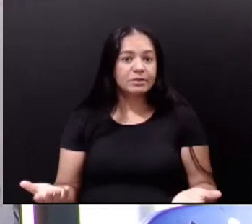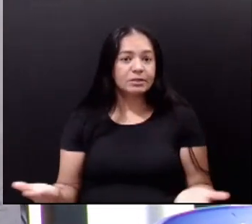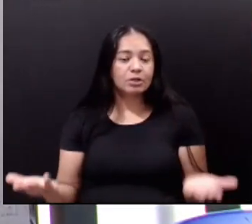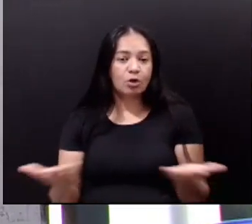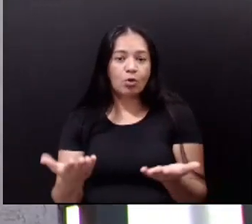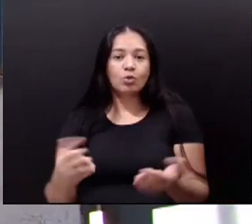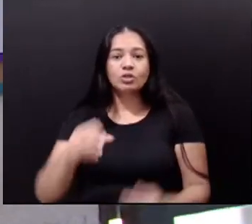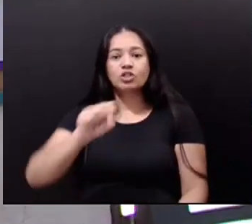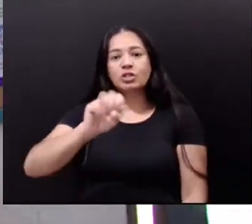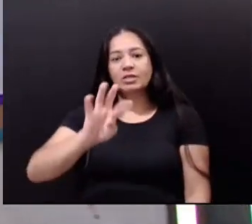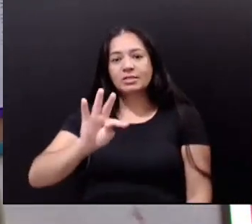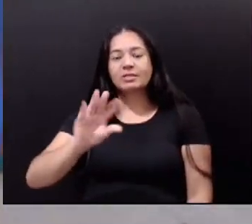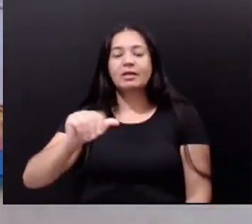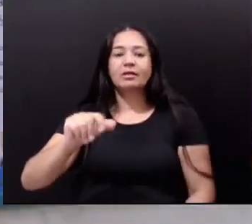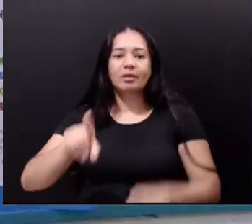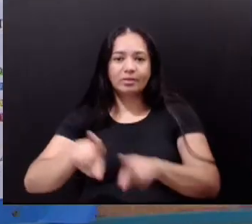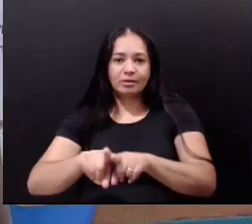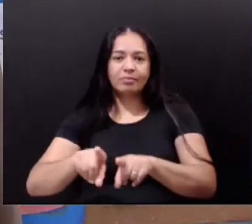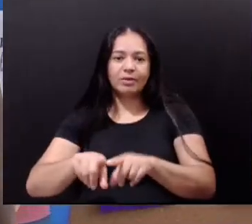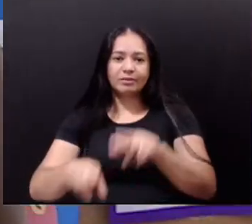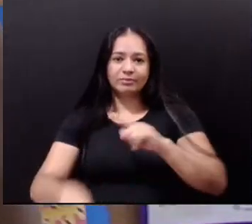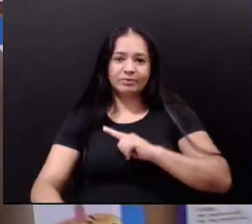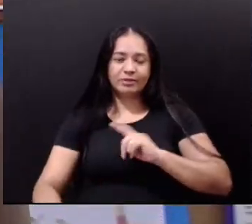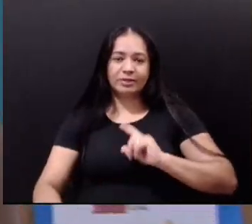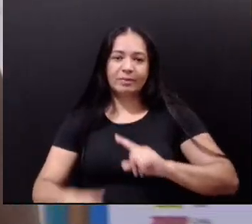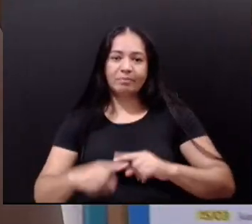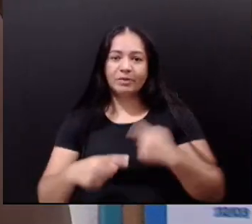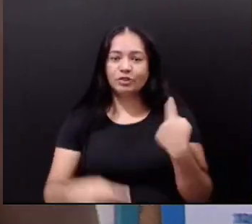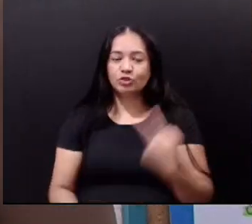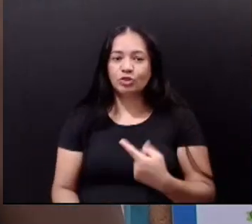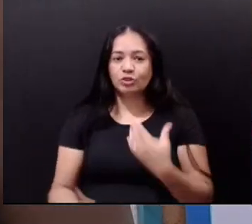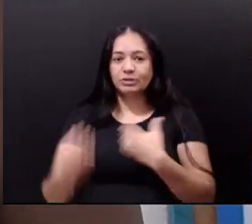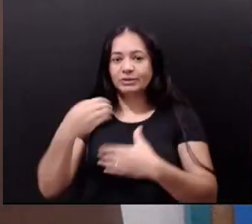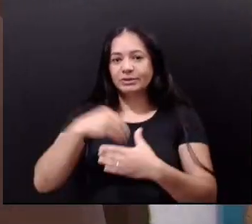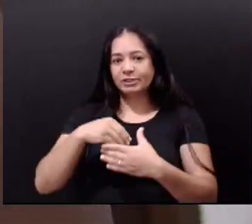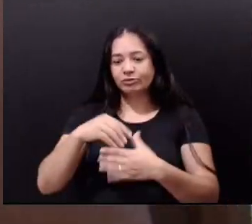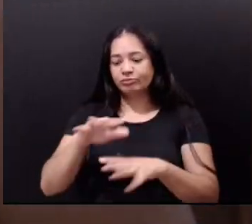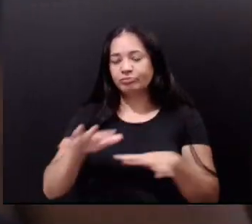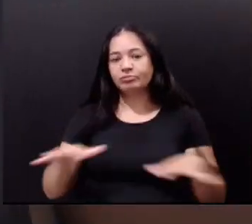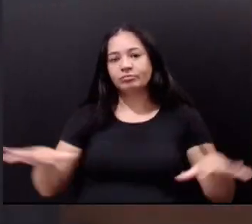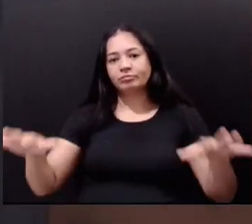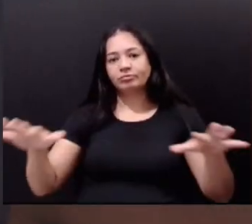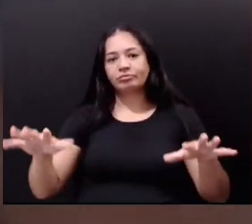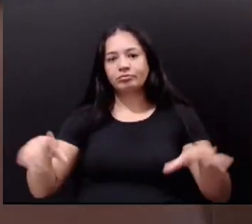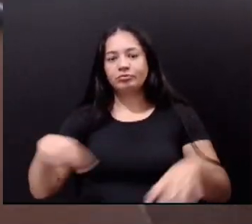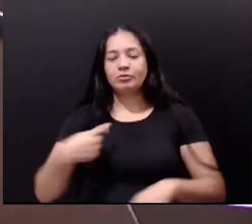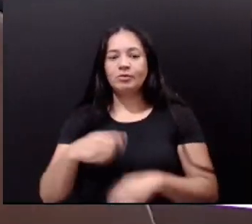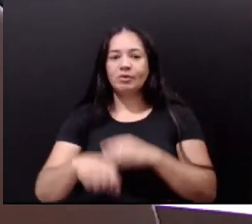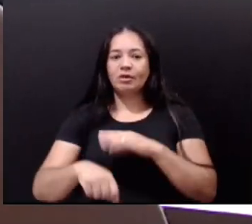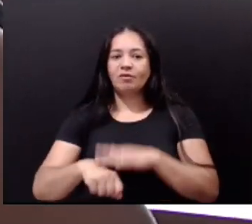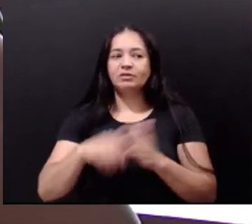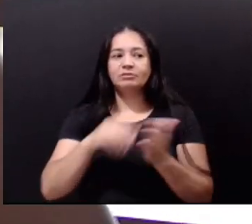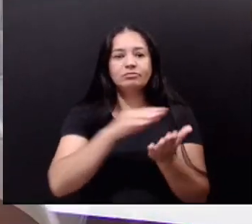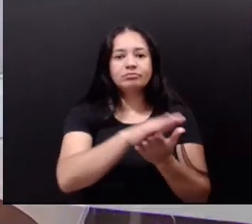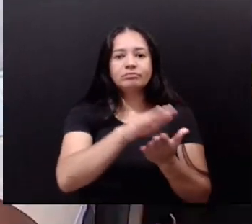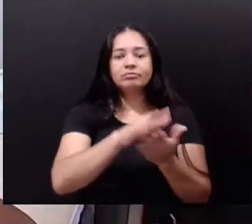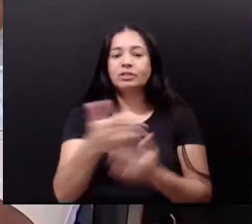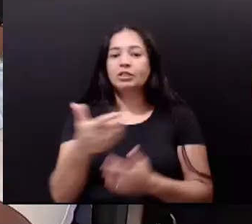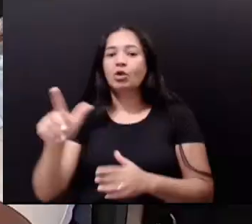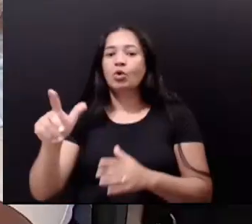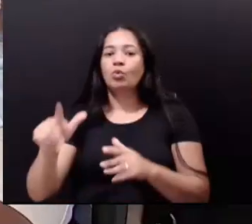serviços, né? Mas a gente, dentro da região leste, a gente faz encaminhamento também para outros serviços. Posto de